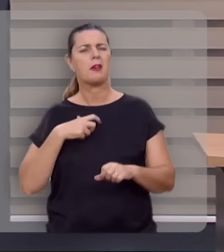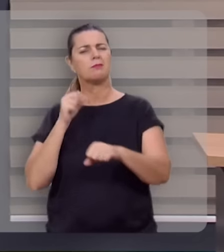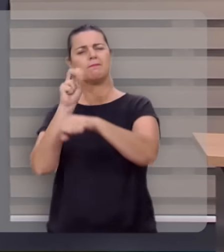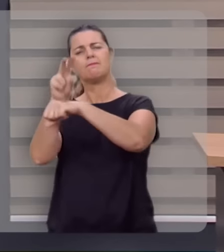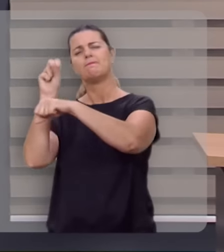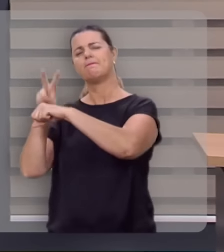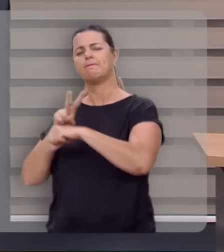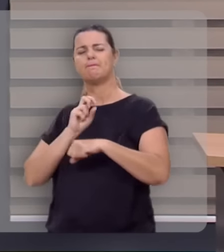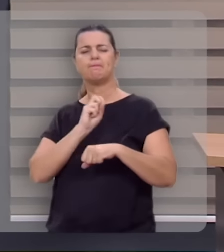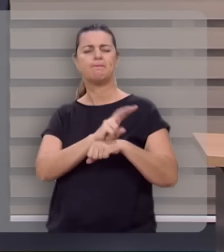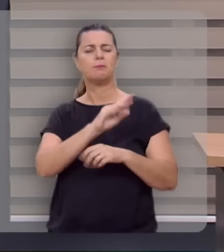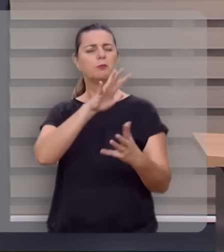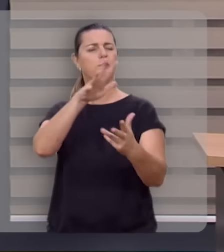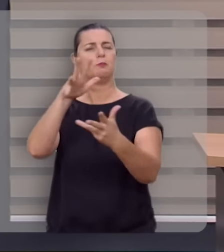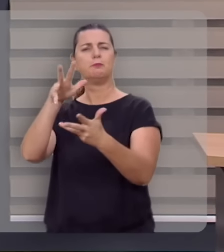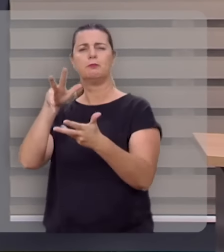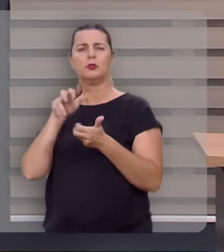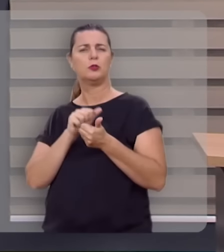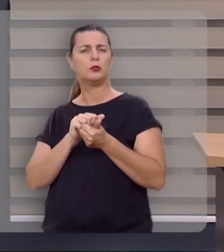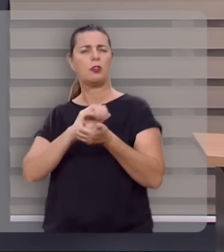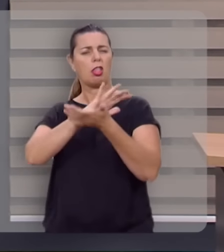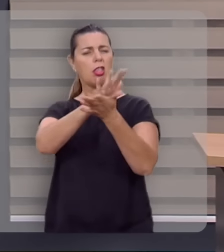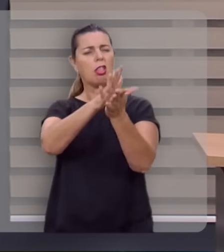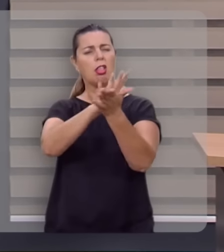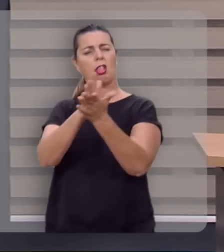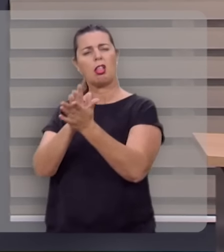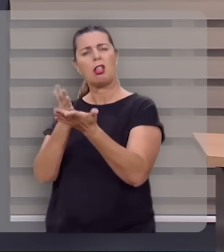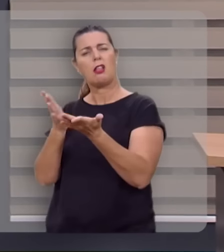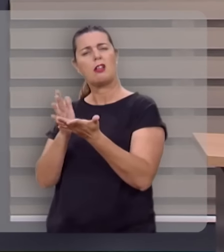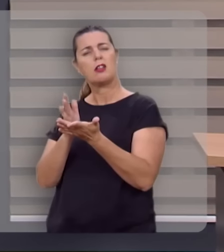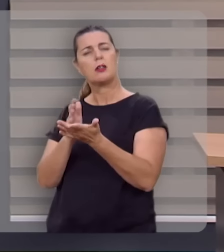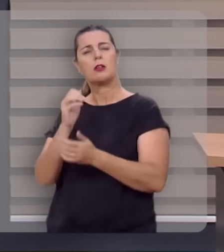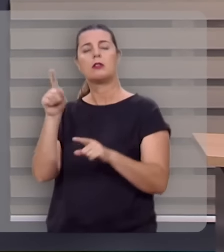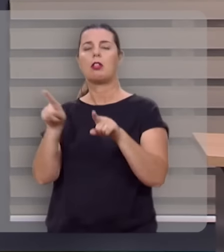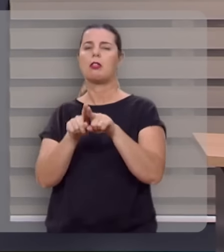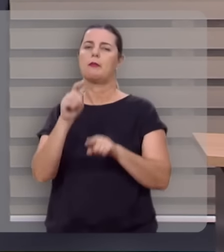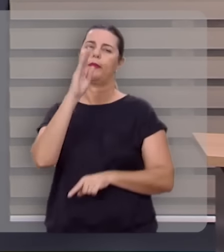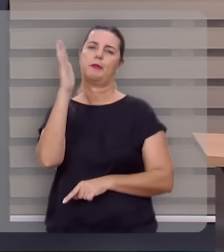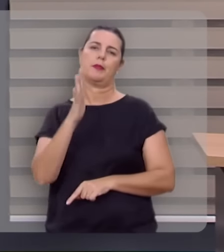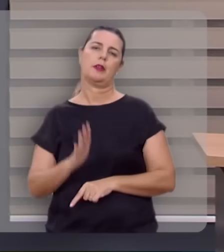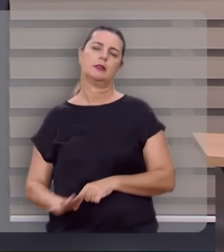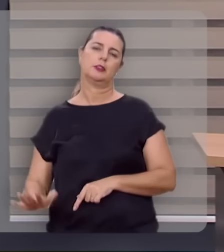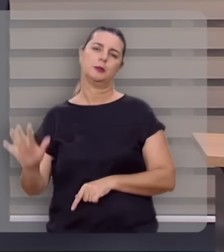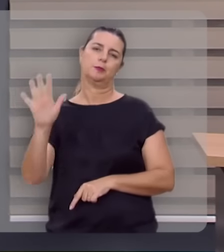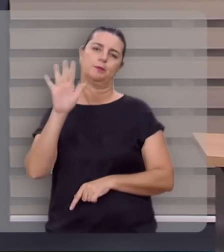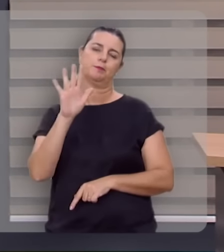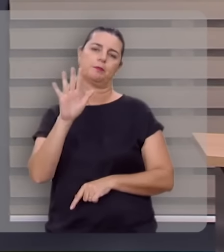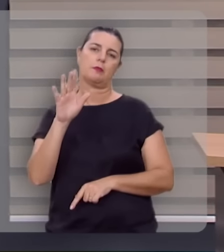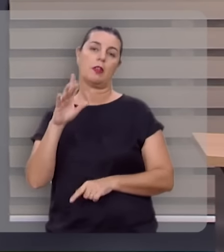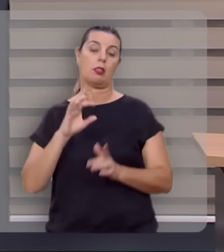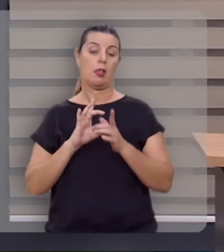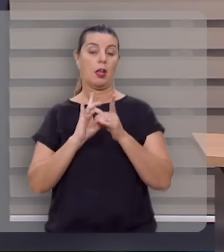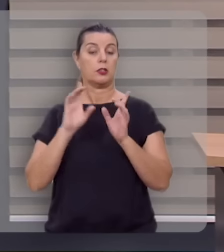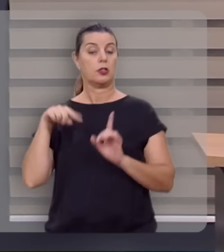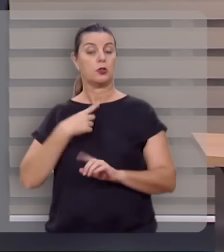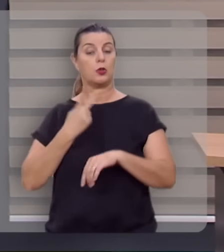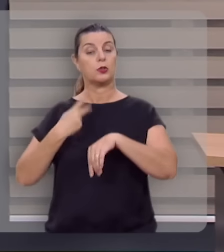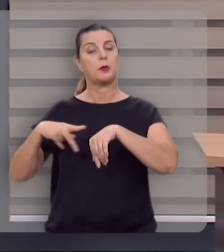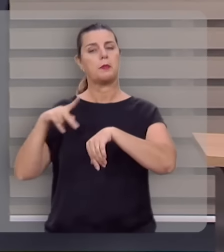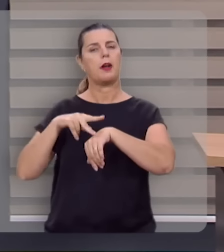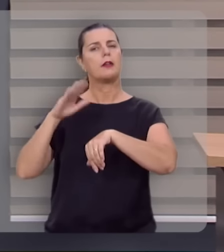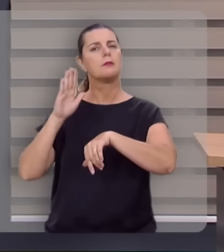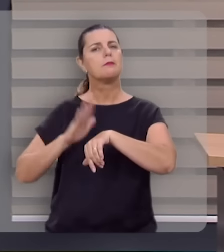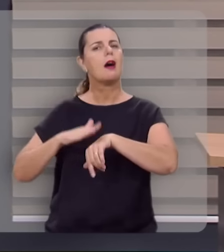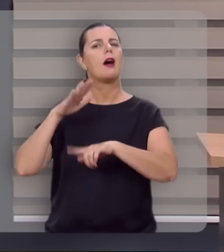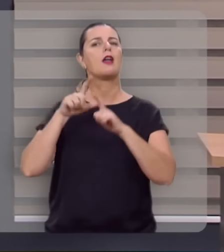tem assolado o mundo e atingido de cheio o Brasil, tem deixado o nosso país